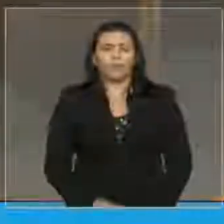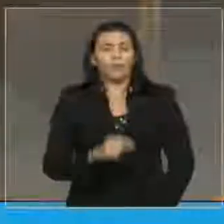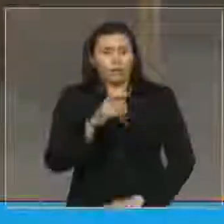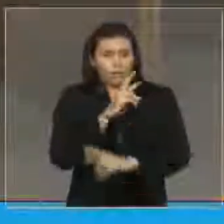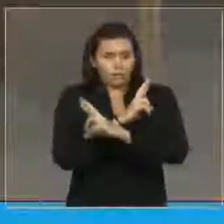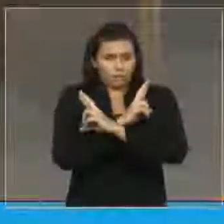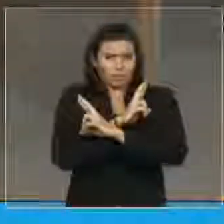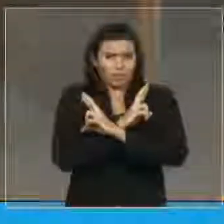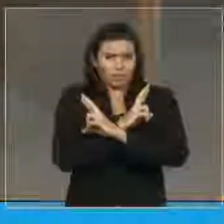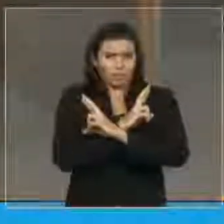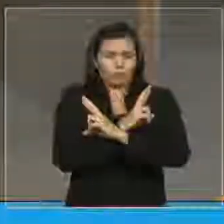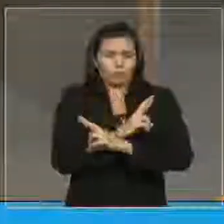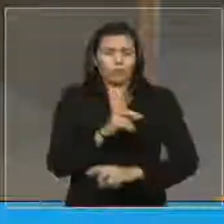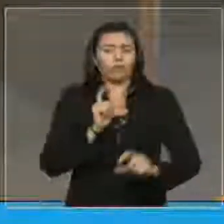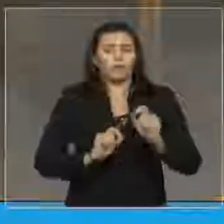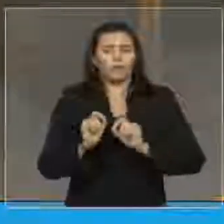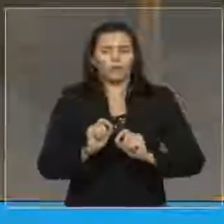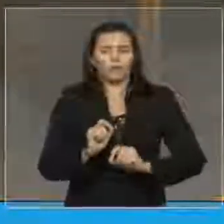instituição